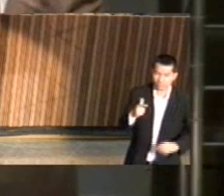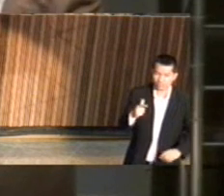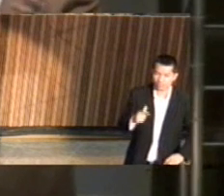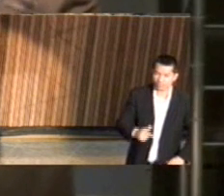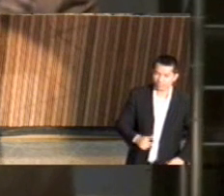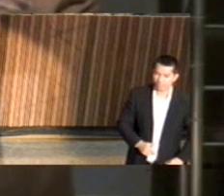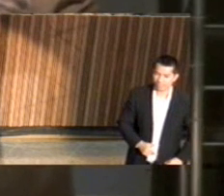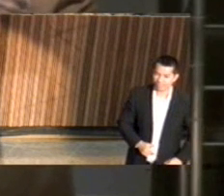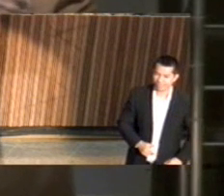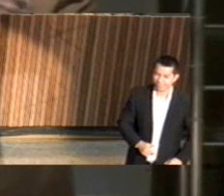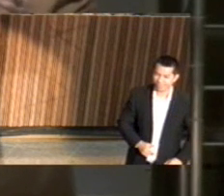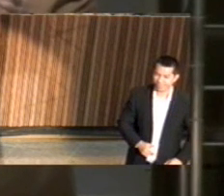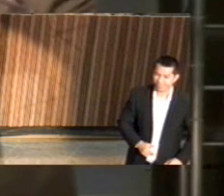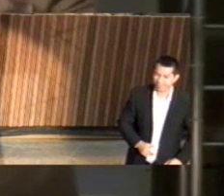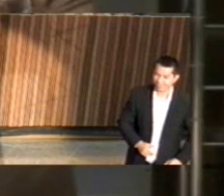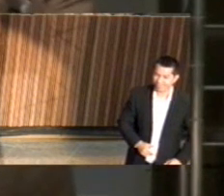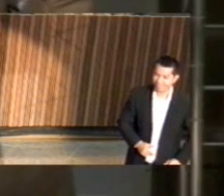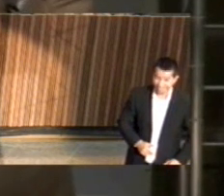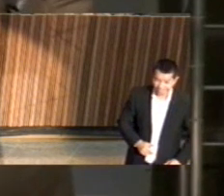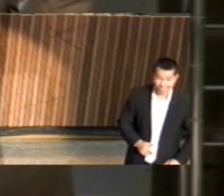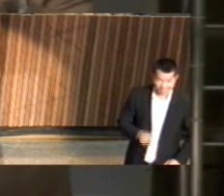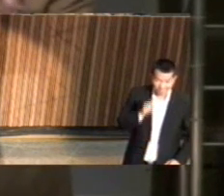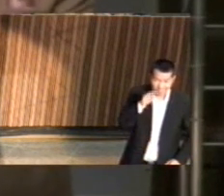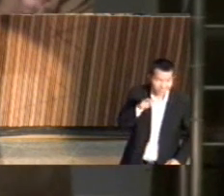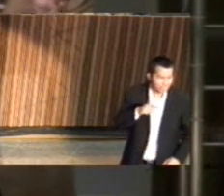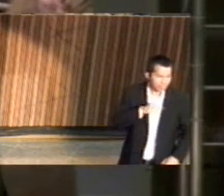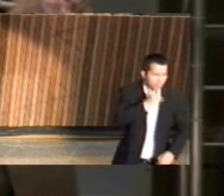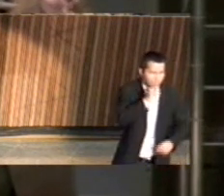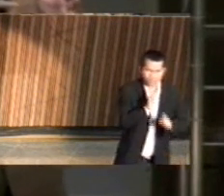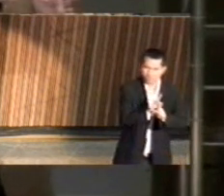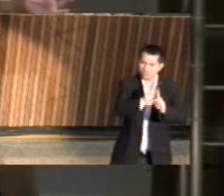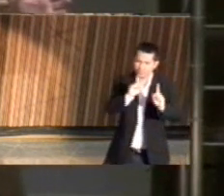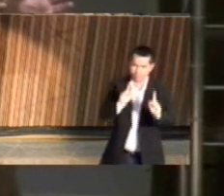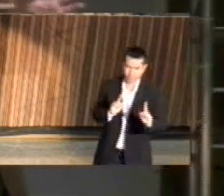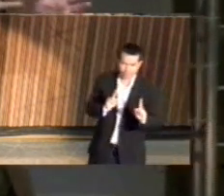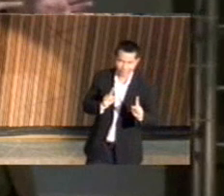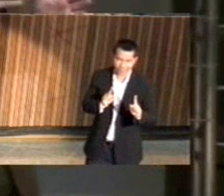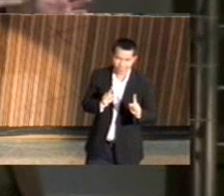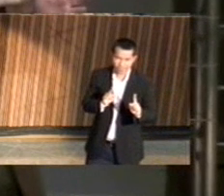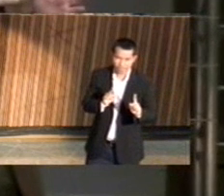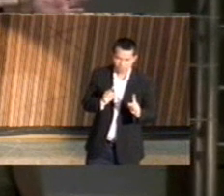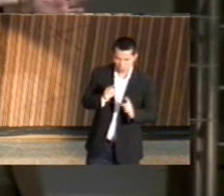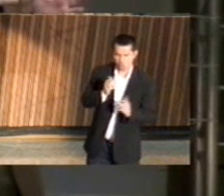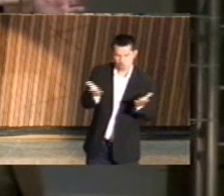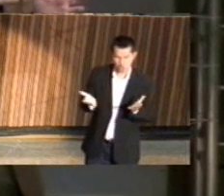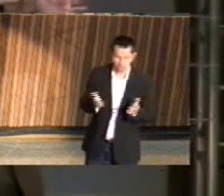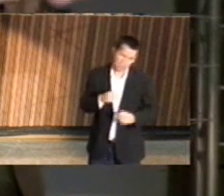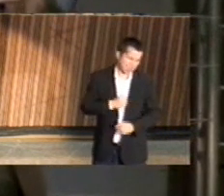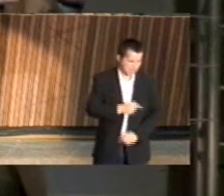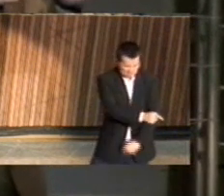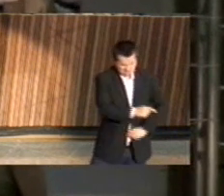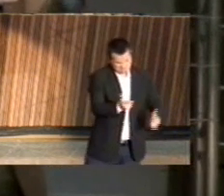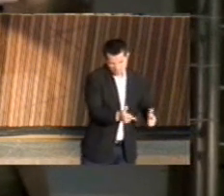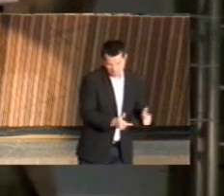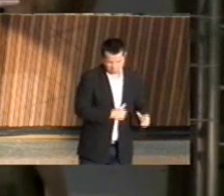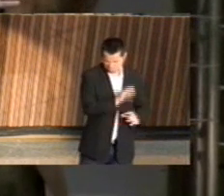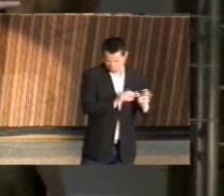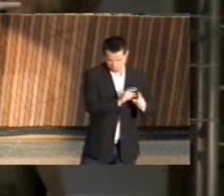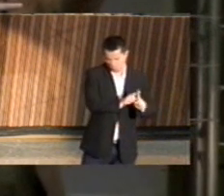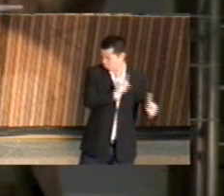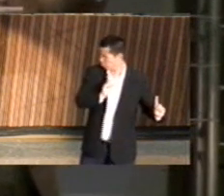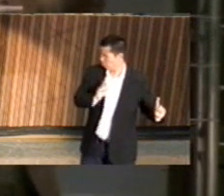causa de fatos. Porque os fatos já se deterioraram no tempo. Depois de 30 anos,